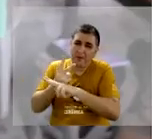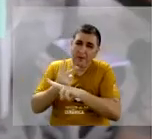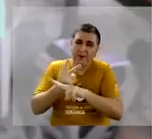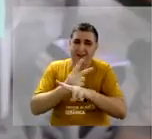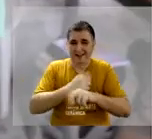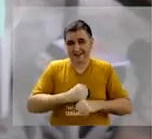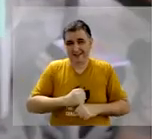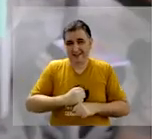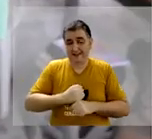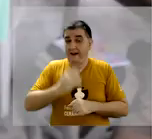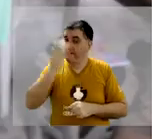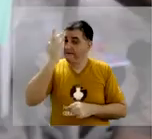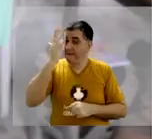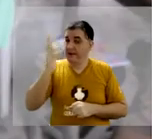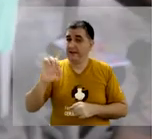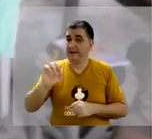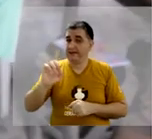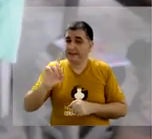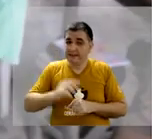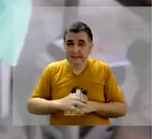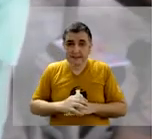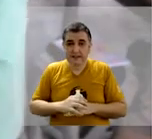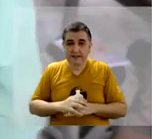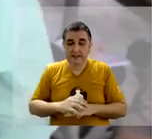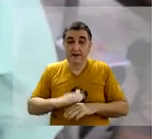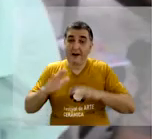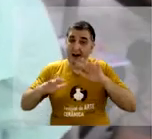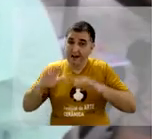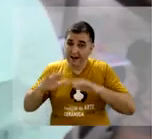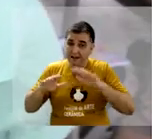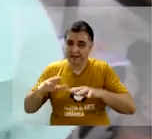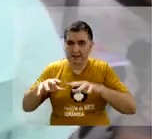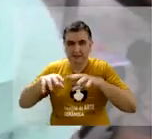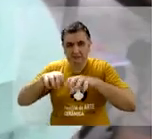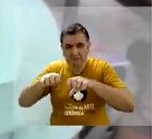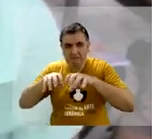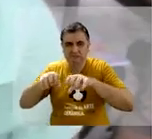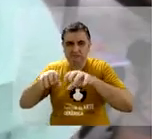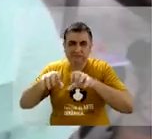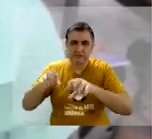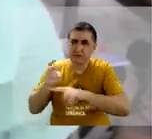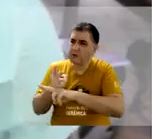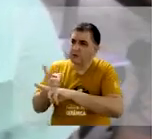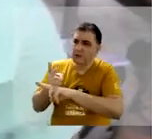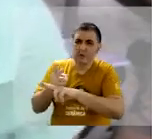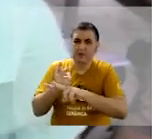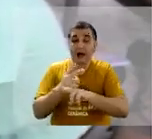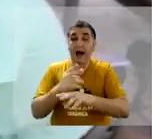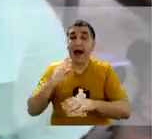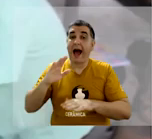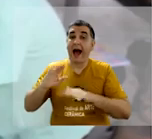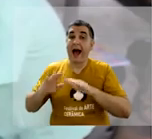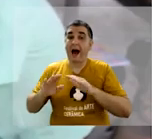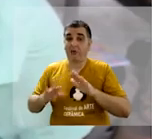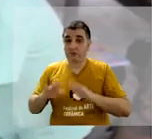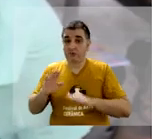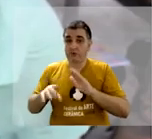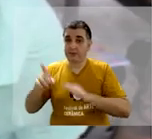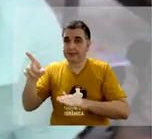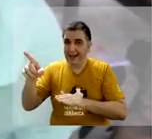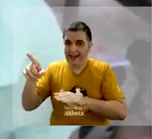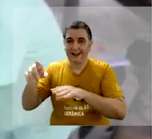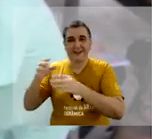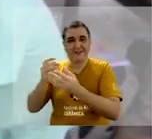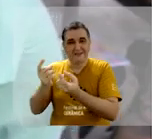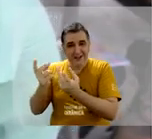trabalho. Quando a pessoa não quer mais tirar que realmente faz bastante buraco na terra deles, né? Aí já não quer mais tirar,